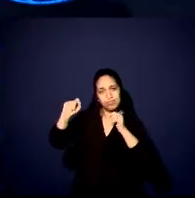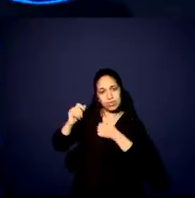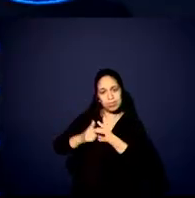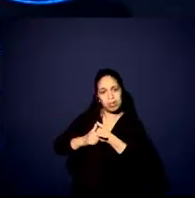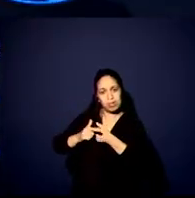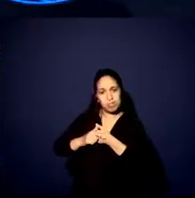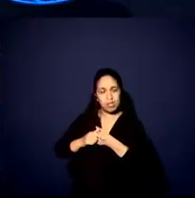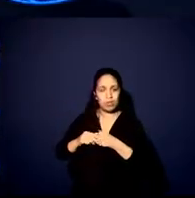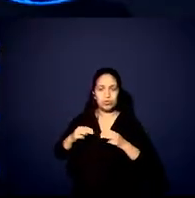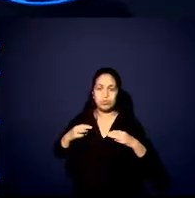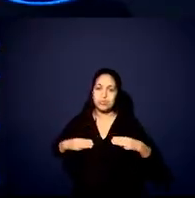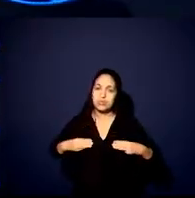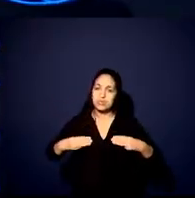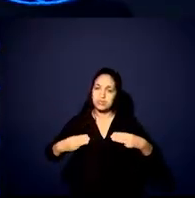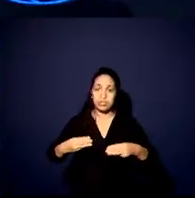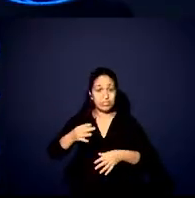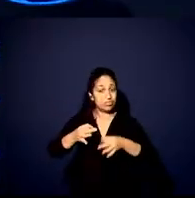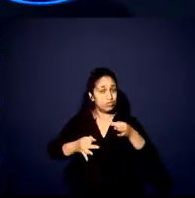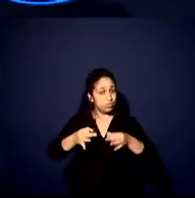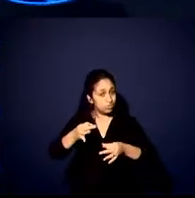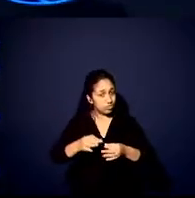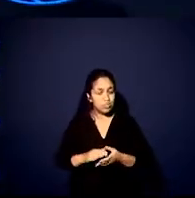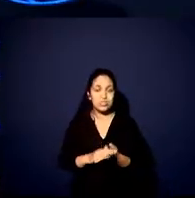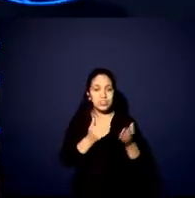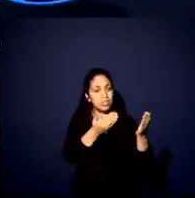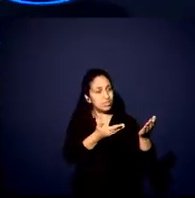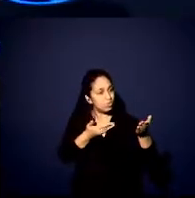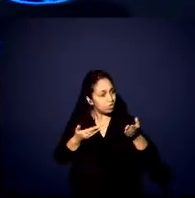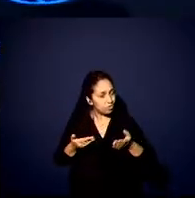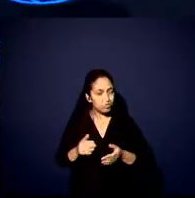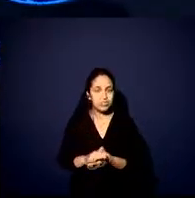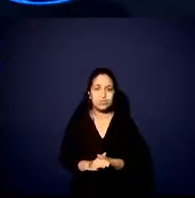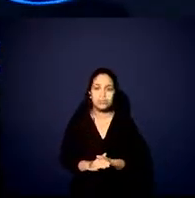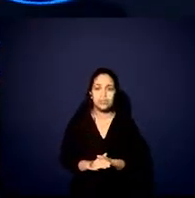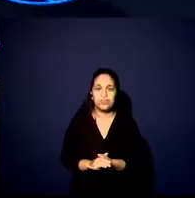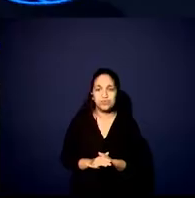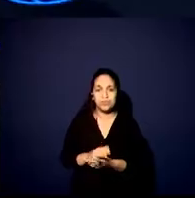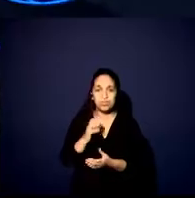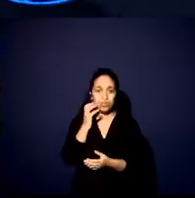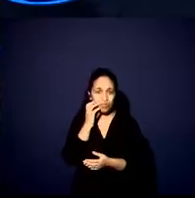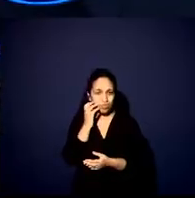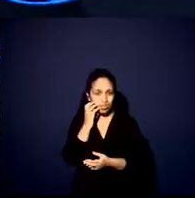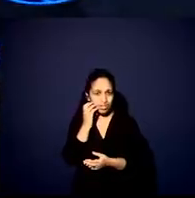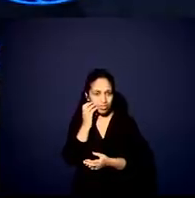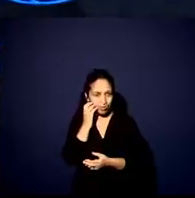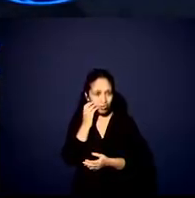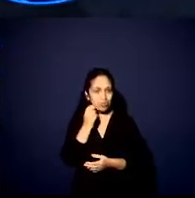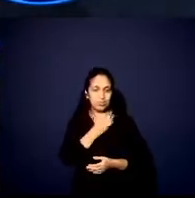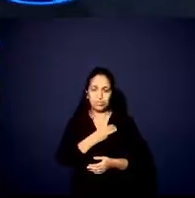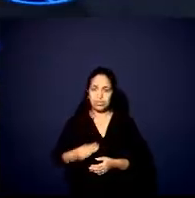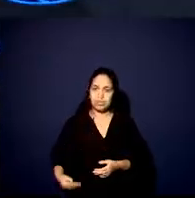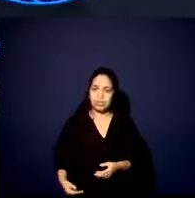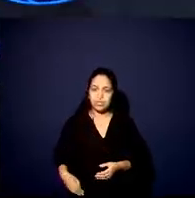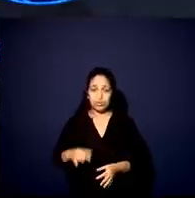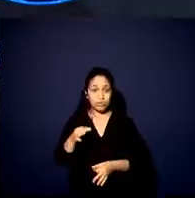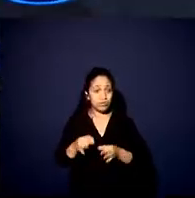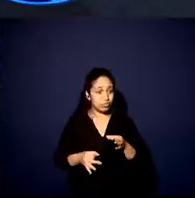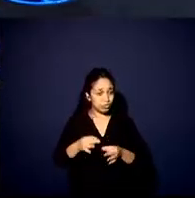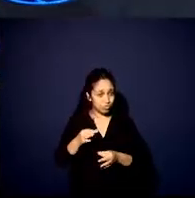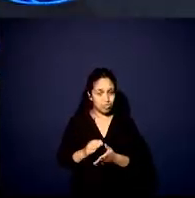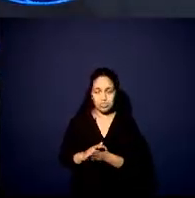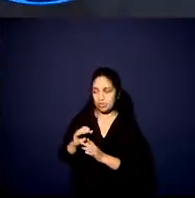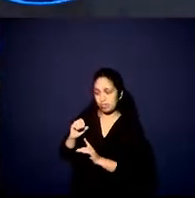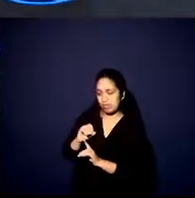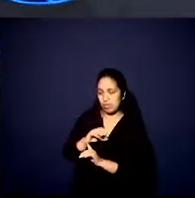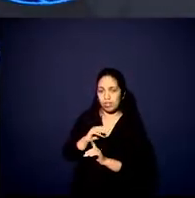do Ministério da Justiça e para esse painel convidou o palco o senhor Flávio Dino Ministro da Justiça e para moderar esse painel